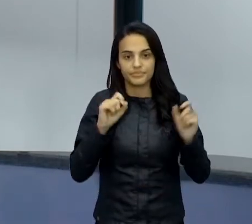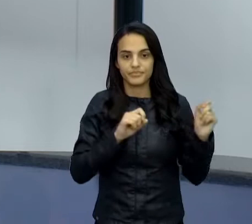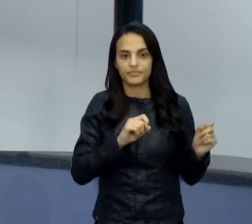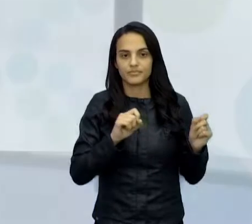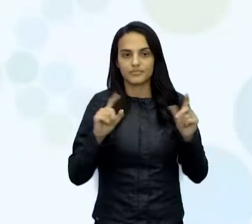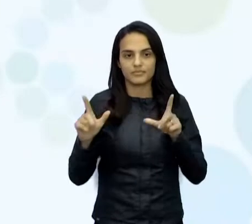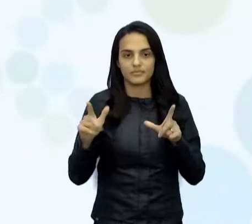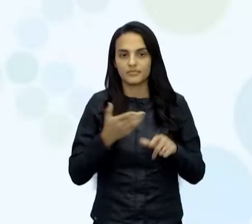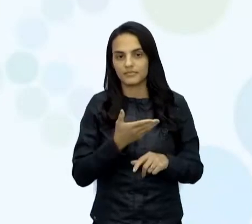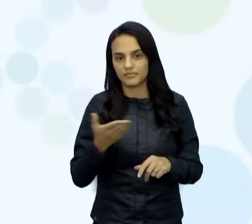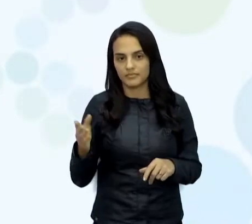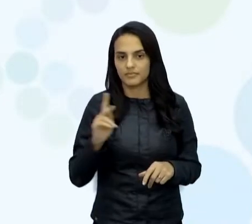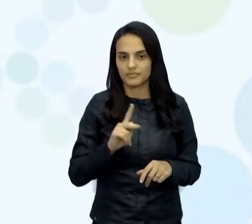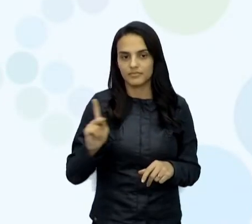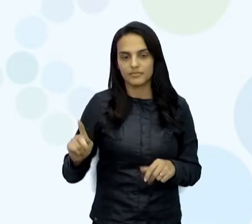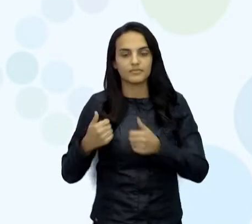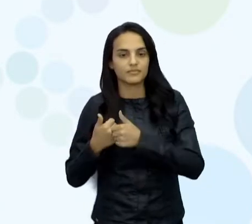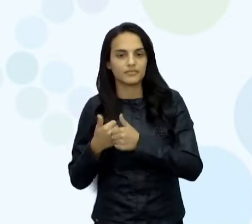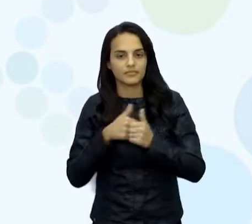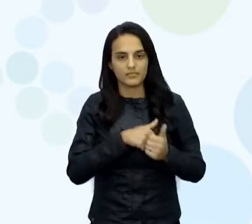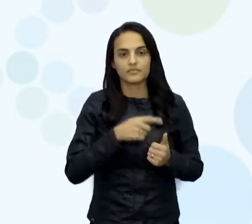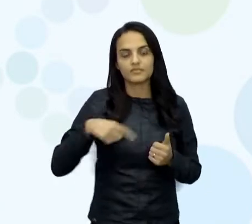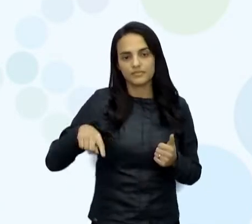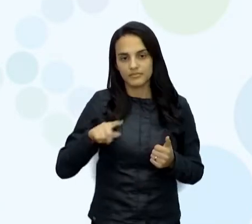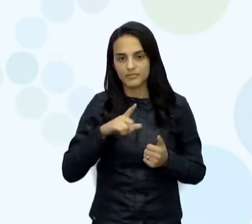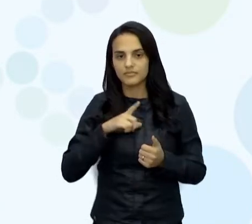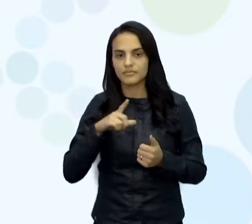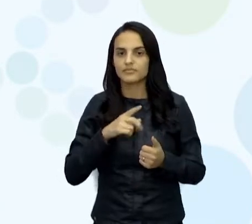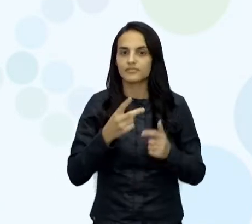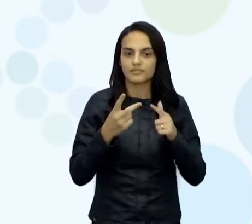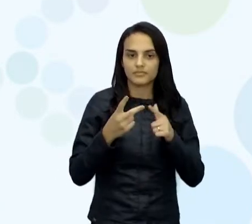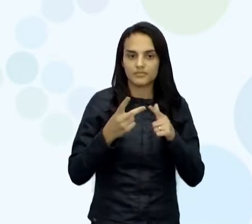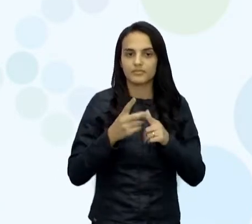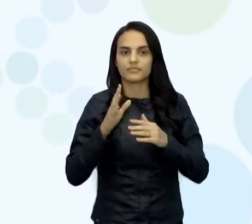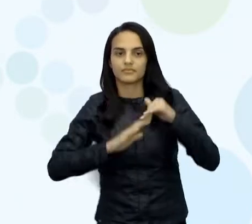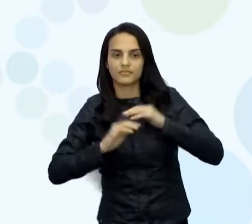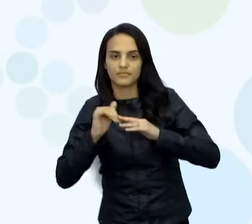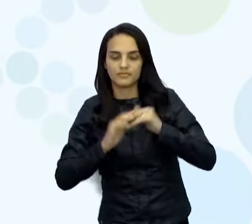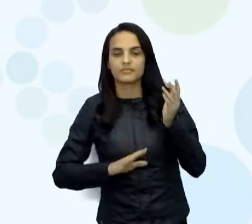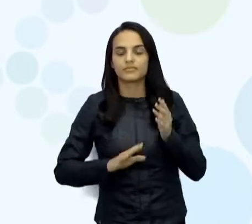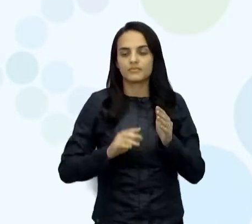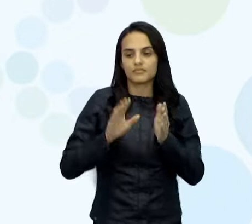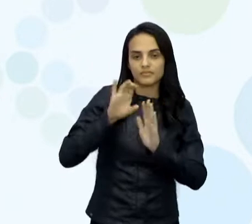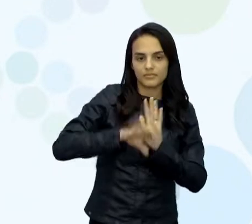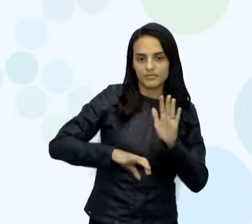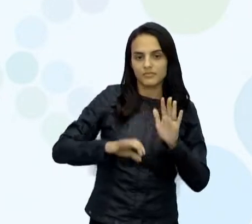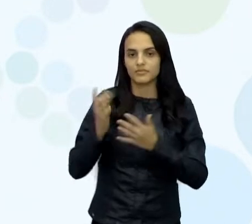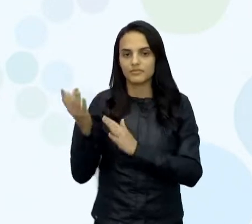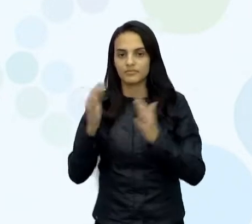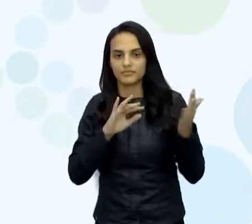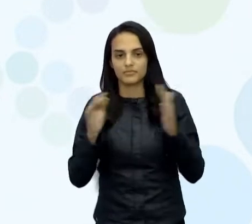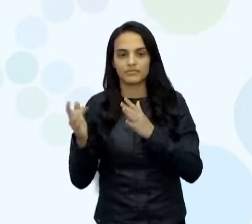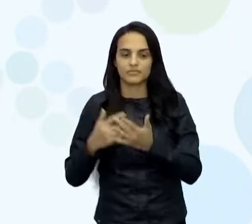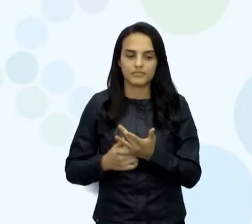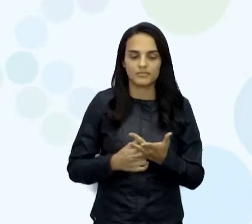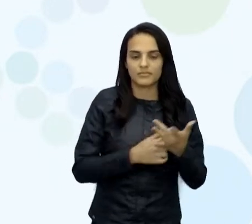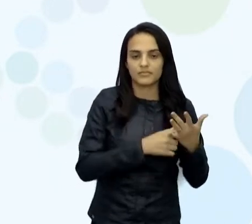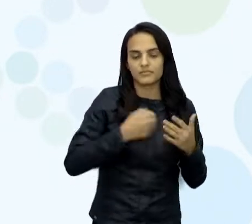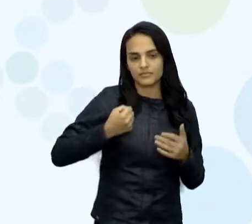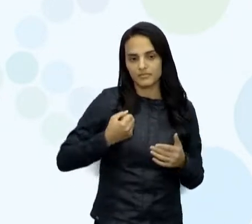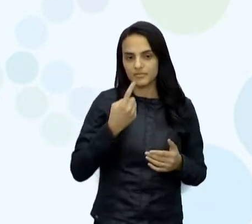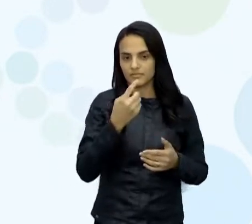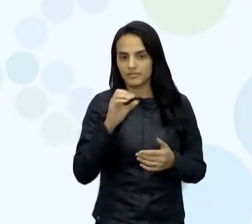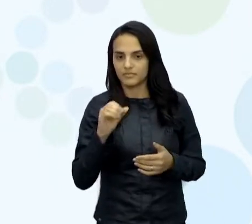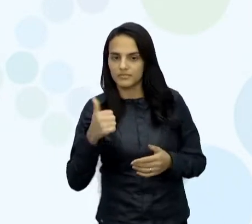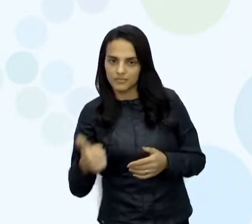telinha, vocês professores que nos acompanham, a gente está com essas duas habilidades do currículo de naturezas, né, e tecnologia, número 101